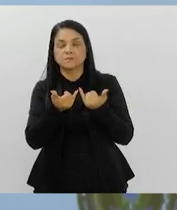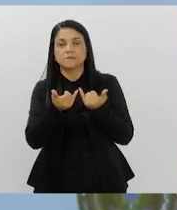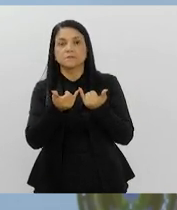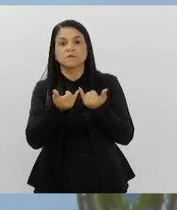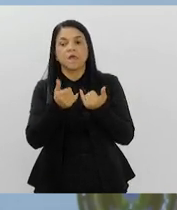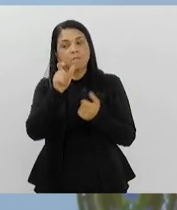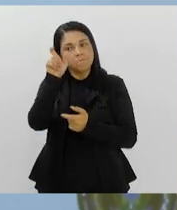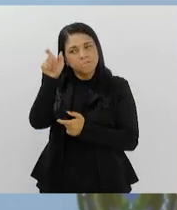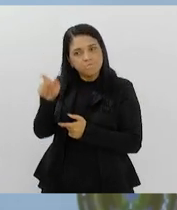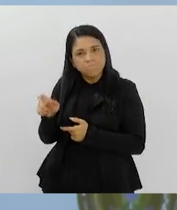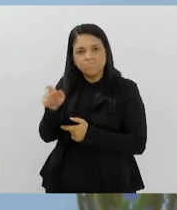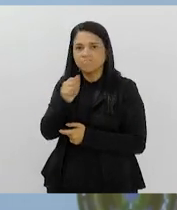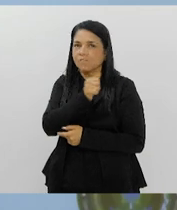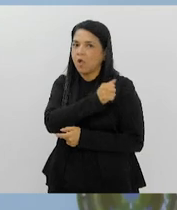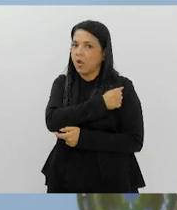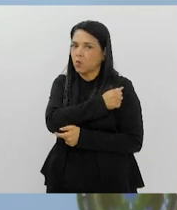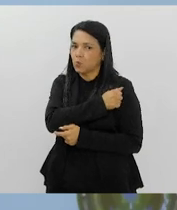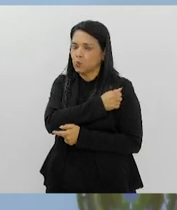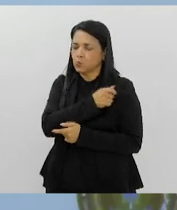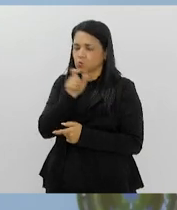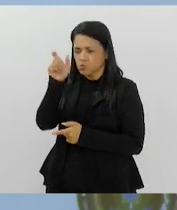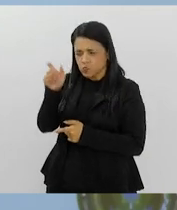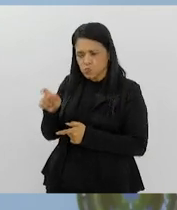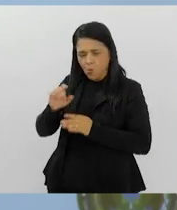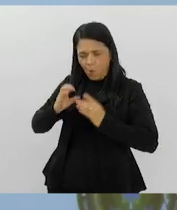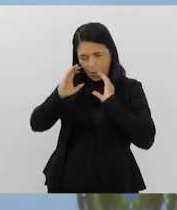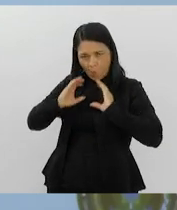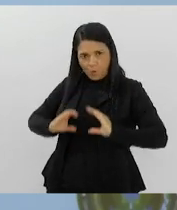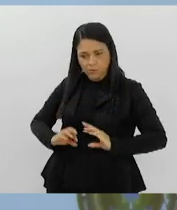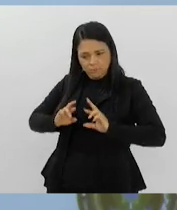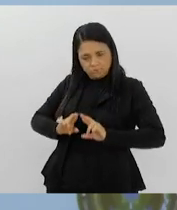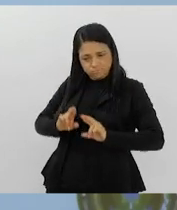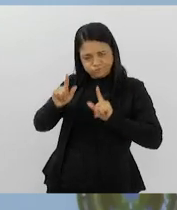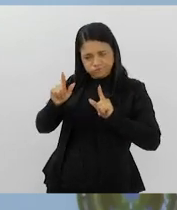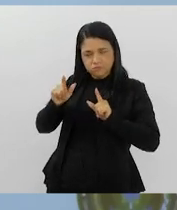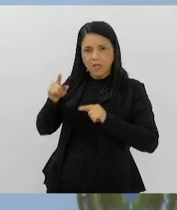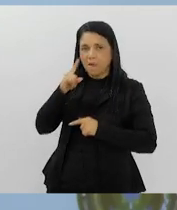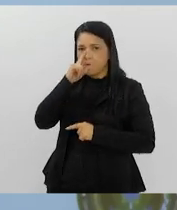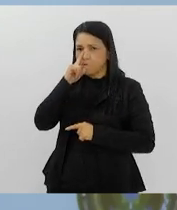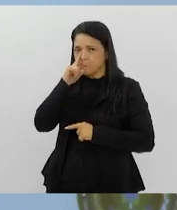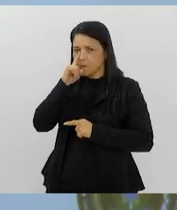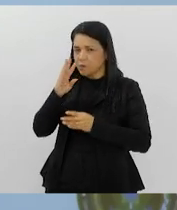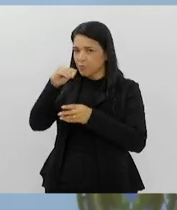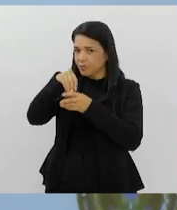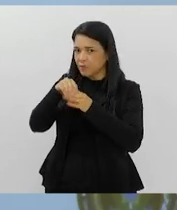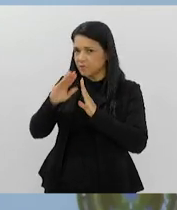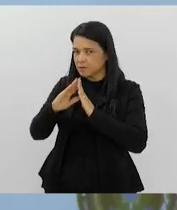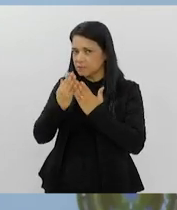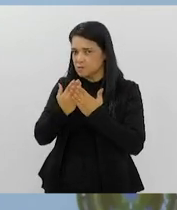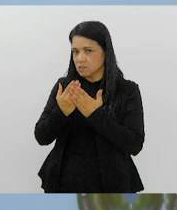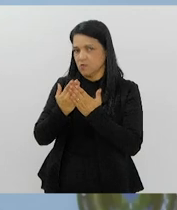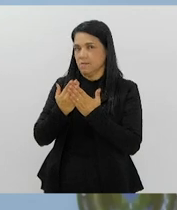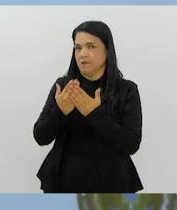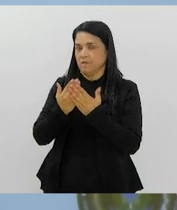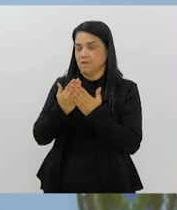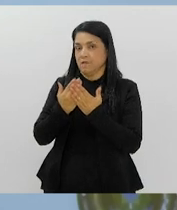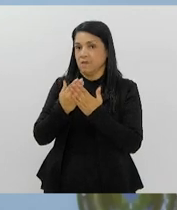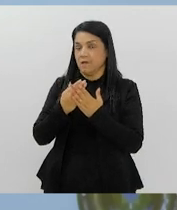sujeito que tem apresentado algum comportamento, que apresenta algum risco em relação à escola, maior é a